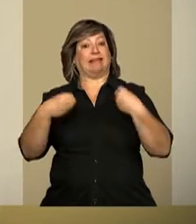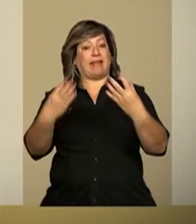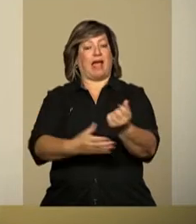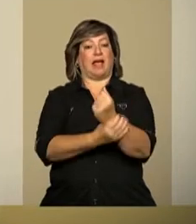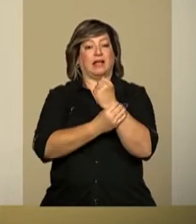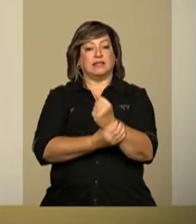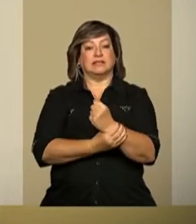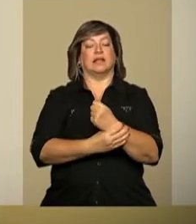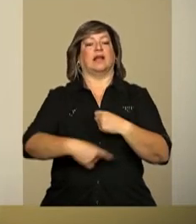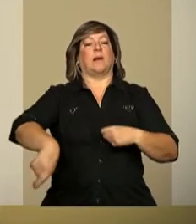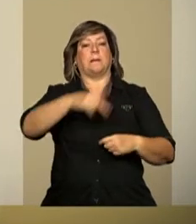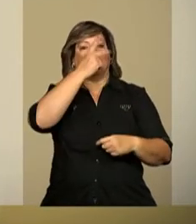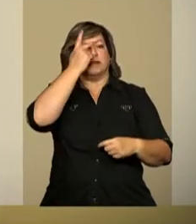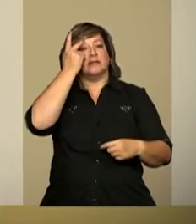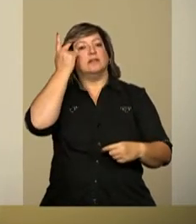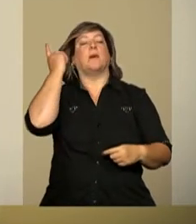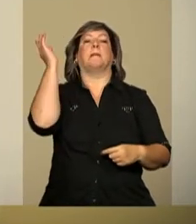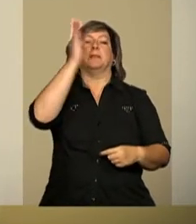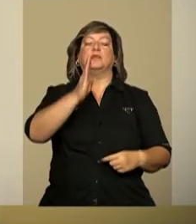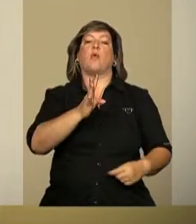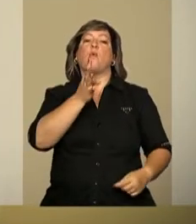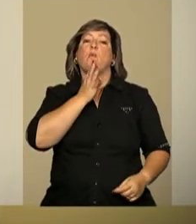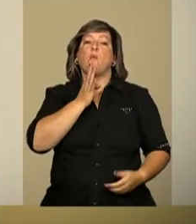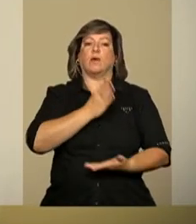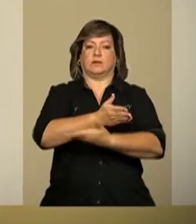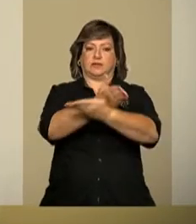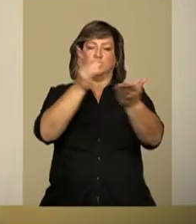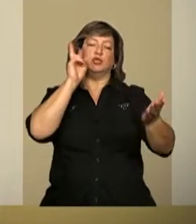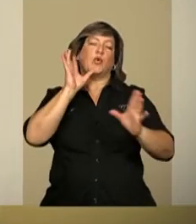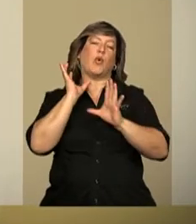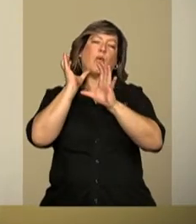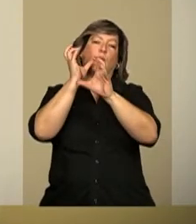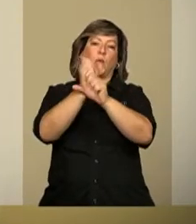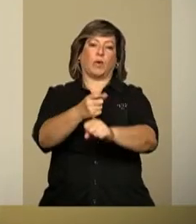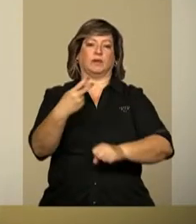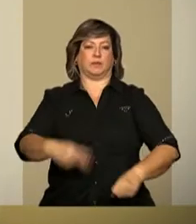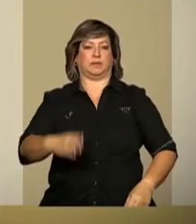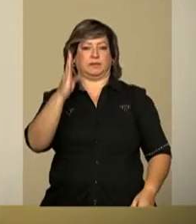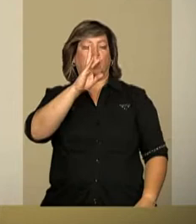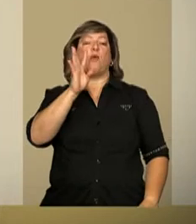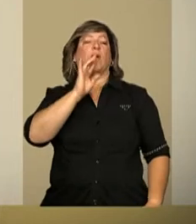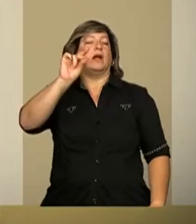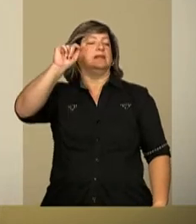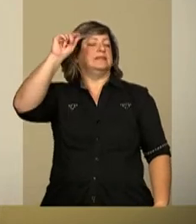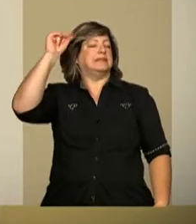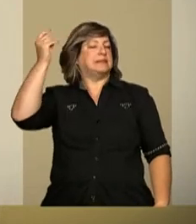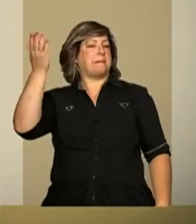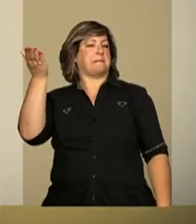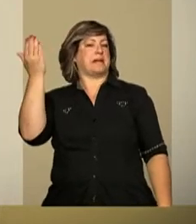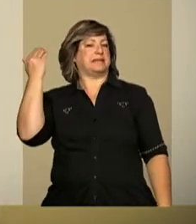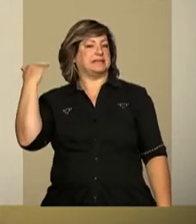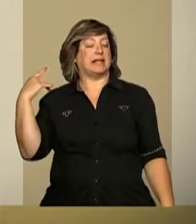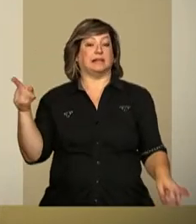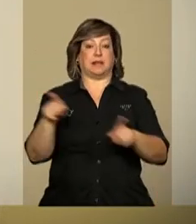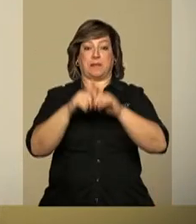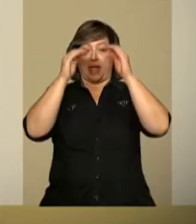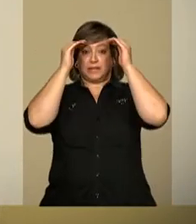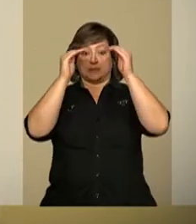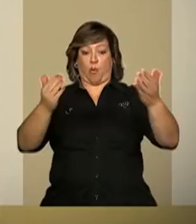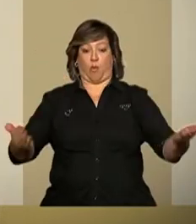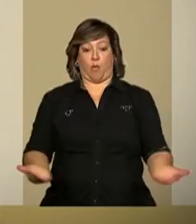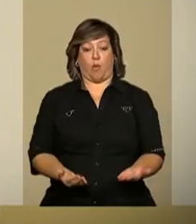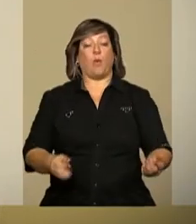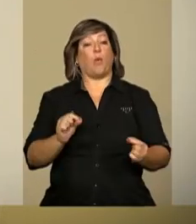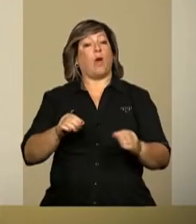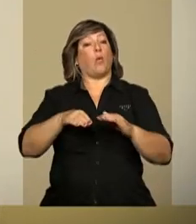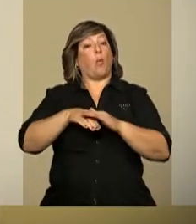brasileiros possam conhecer o patrimônio do nosso país o conhecimento do passado e o respeito do presente a nossa